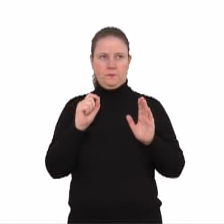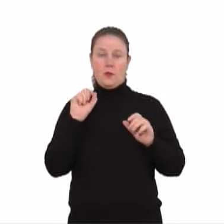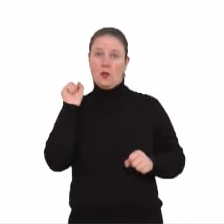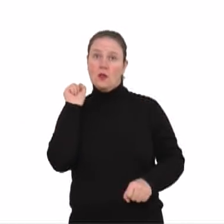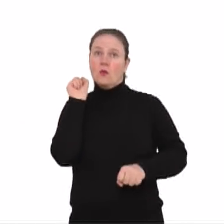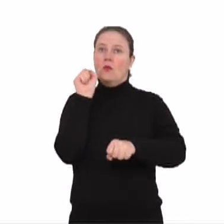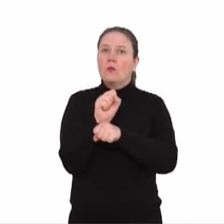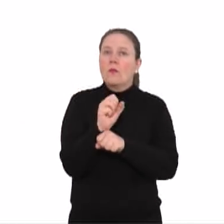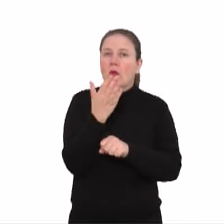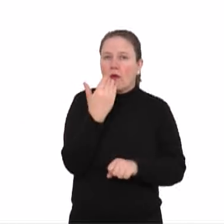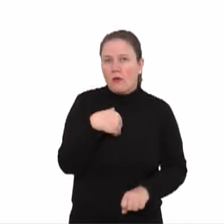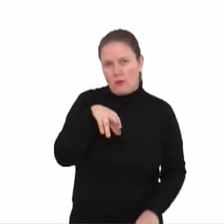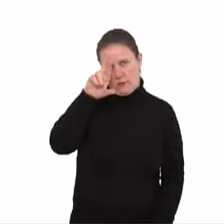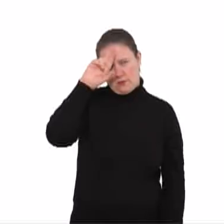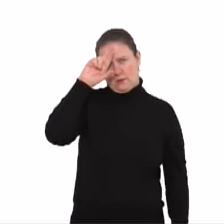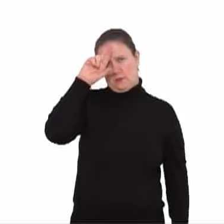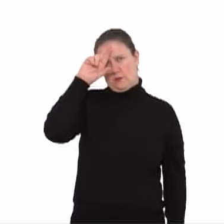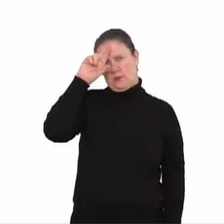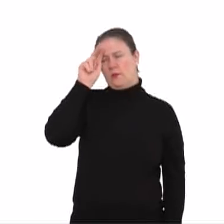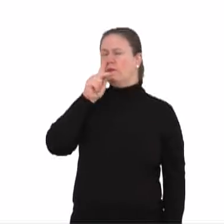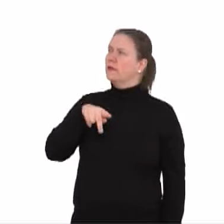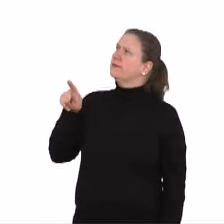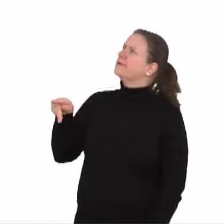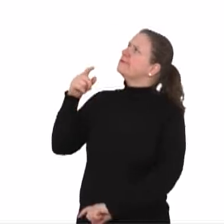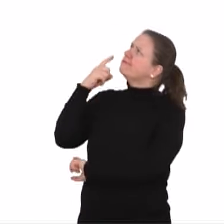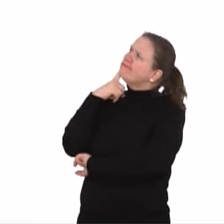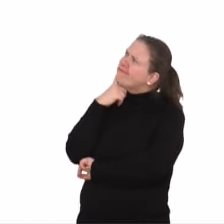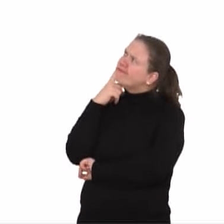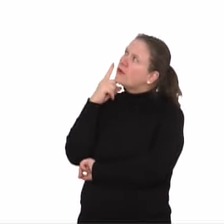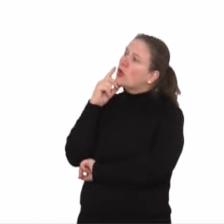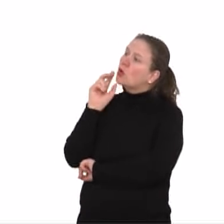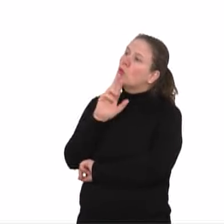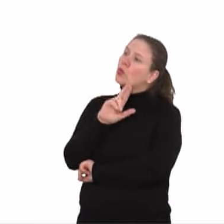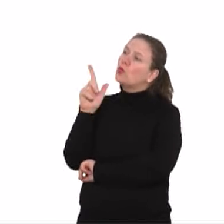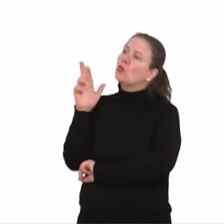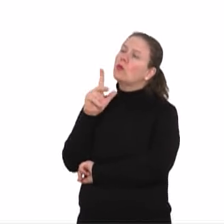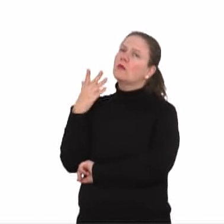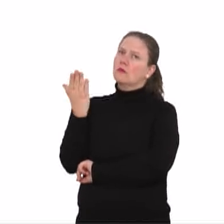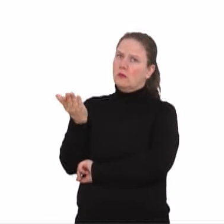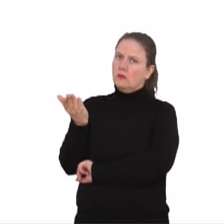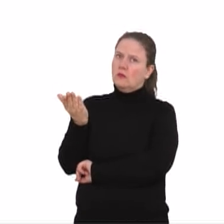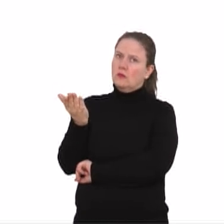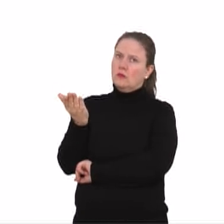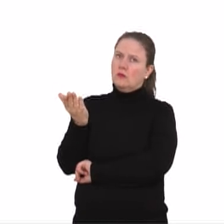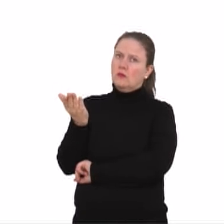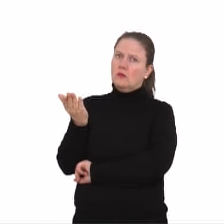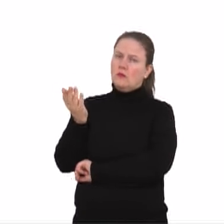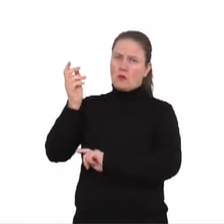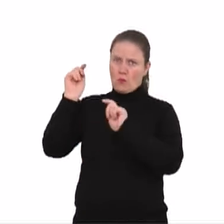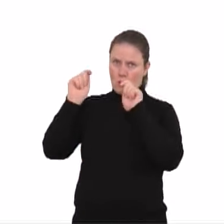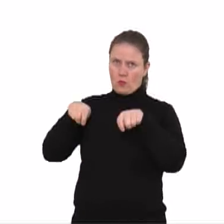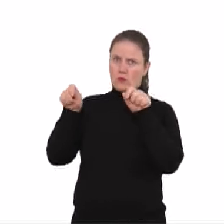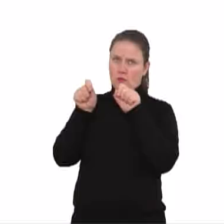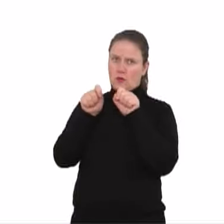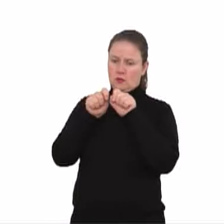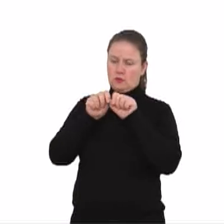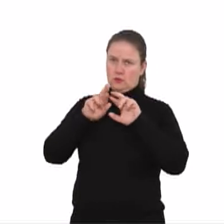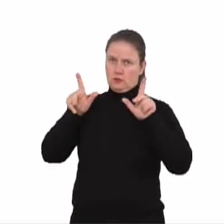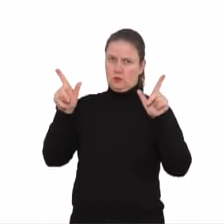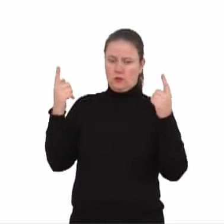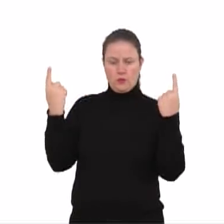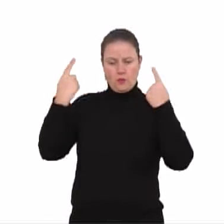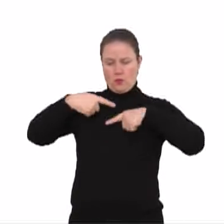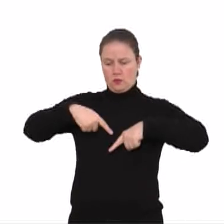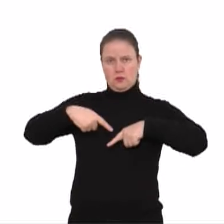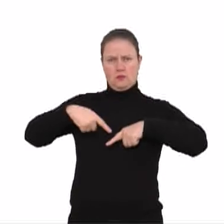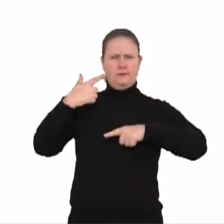para o almoço. Ah, teacher, mas eu coloquei if the lines are not too long, I want to ride on the bumper car. Você inverteu,